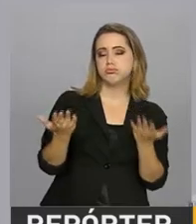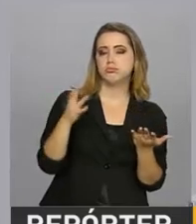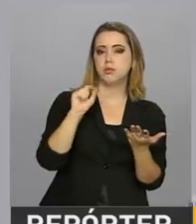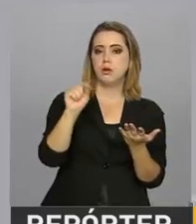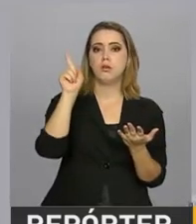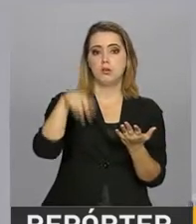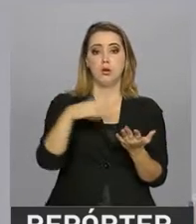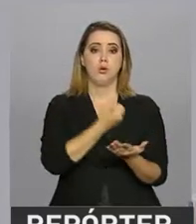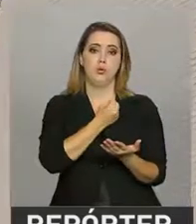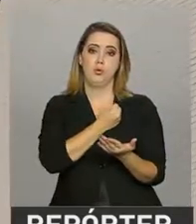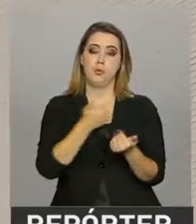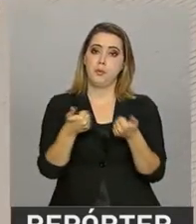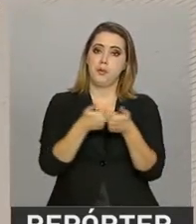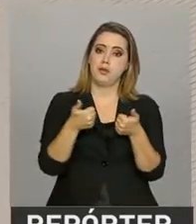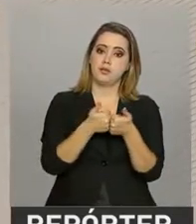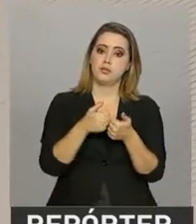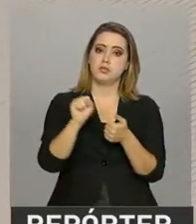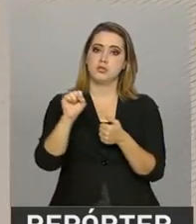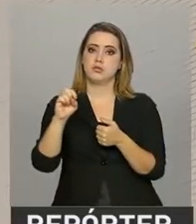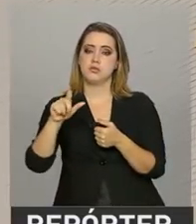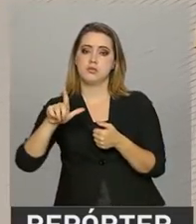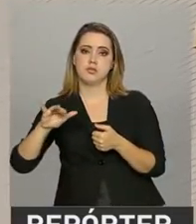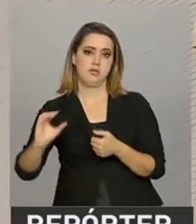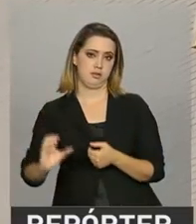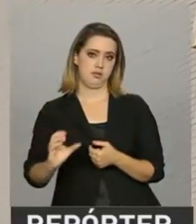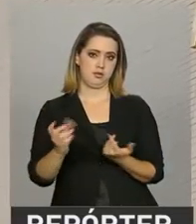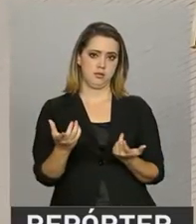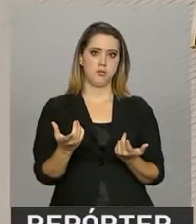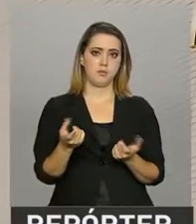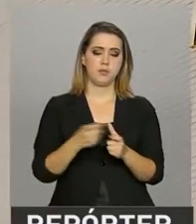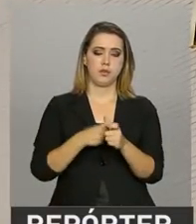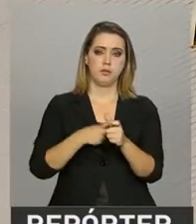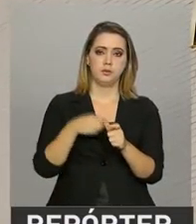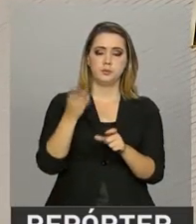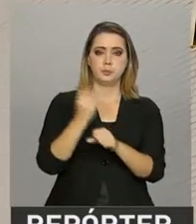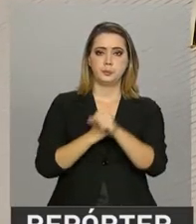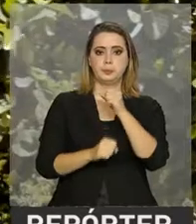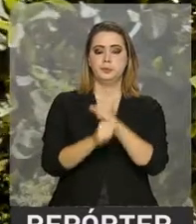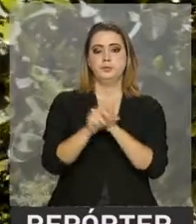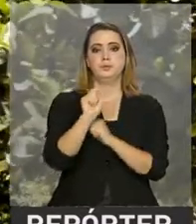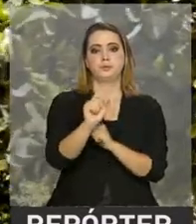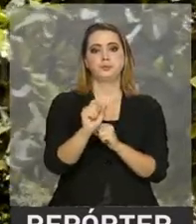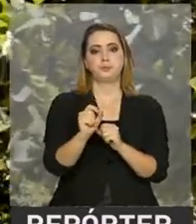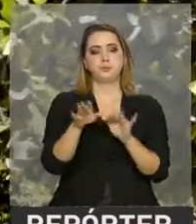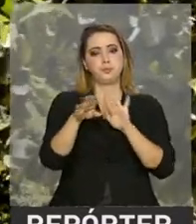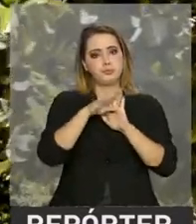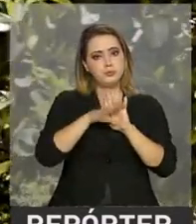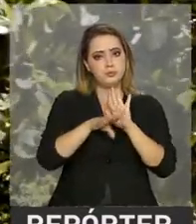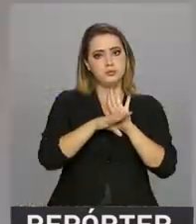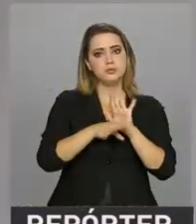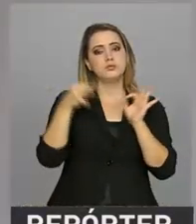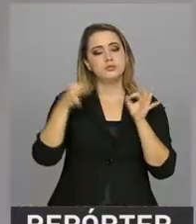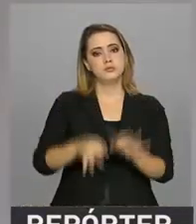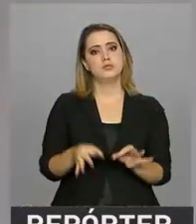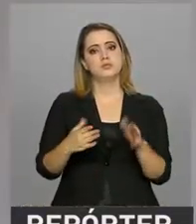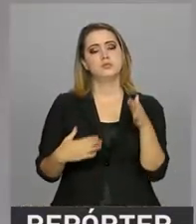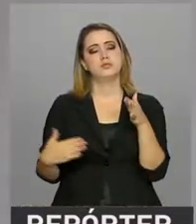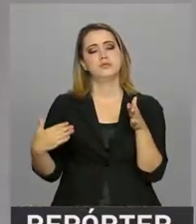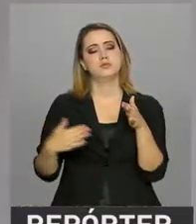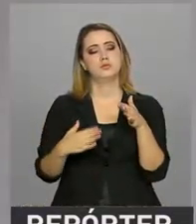agência lusa filipe o endividamento no ano passado ficou dentro do plano anual de financiamento que tinha como limite 3